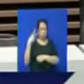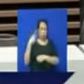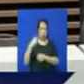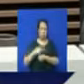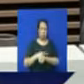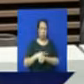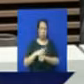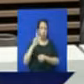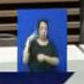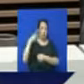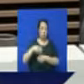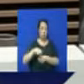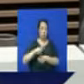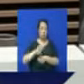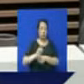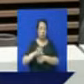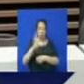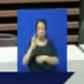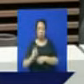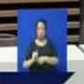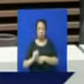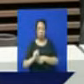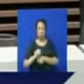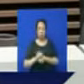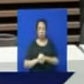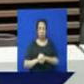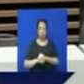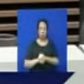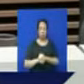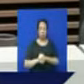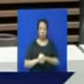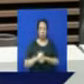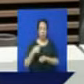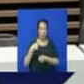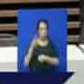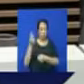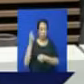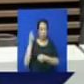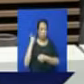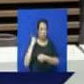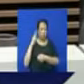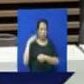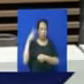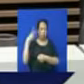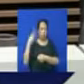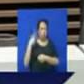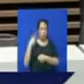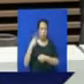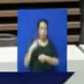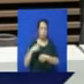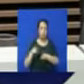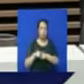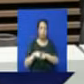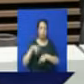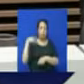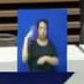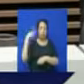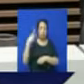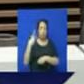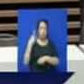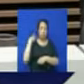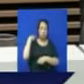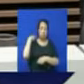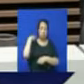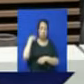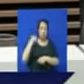fui vereador com o vereador Preto, esse já estou há muito tempo na caminhada já. Né? E o vereador Dinei também,